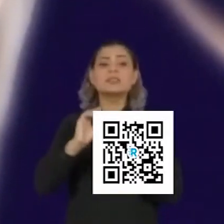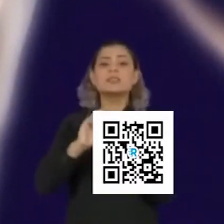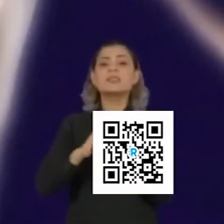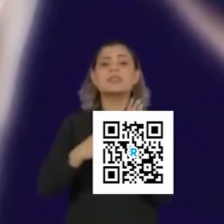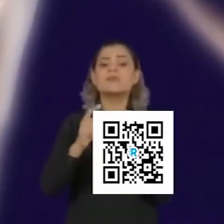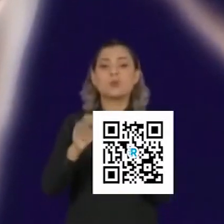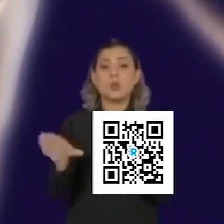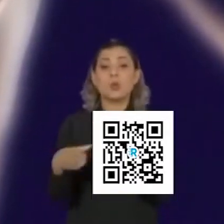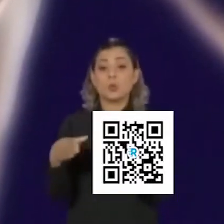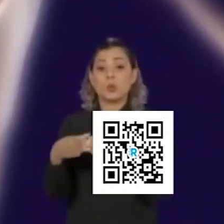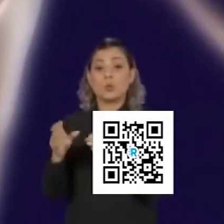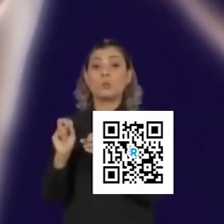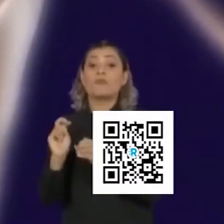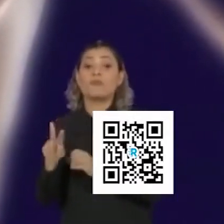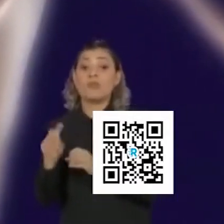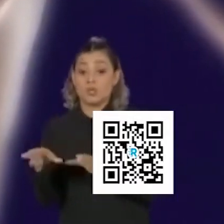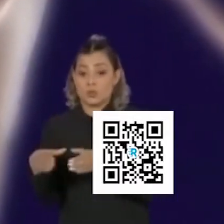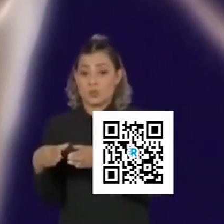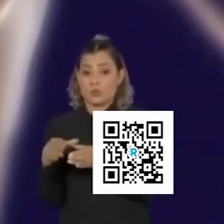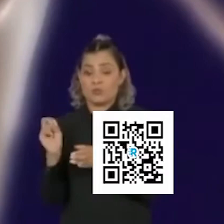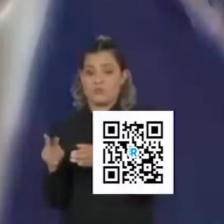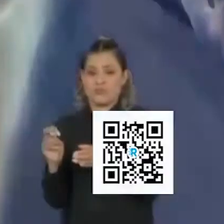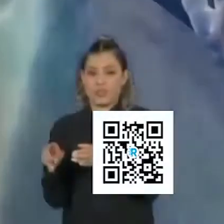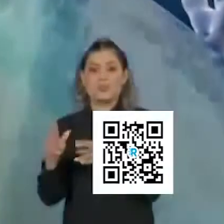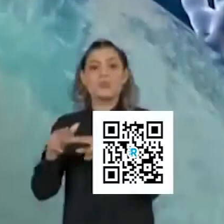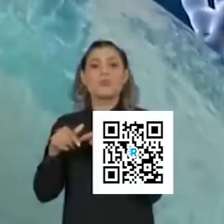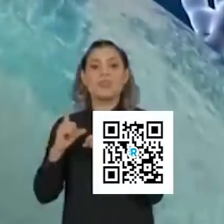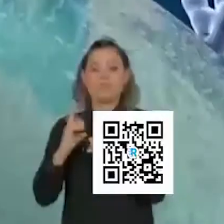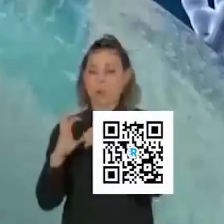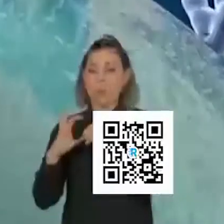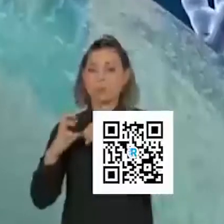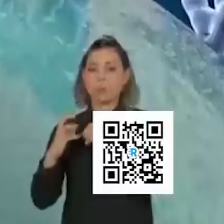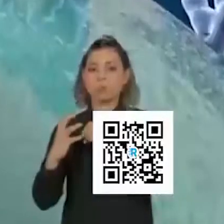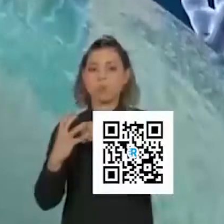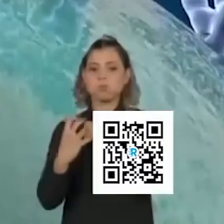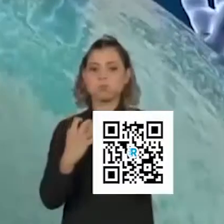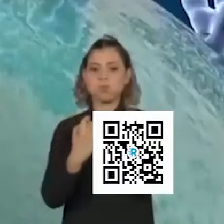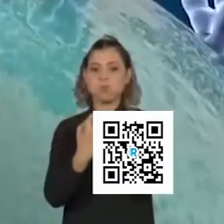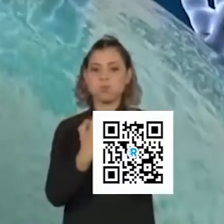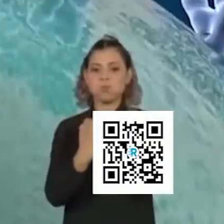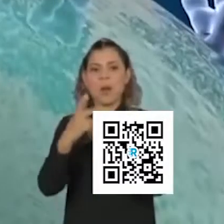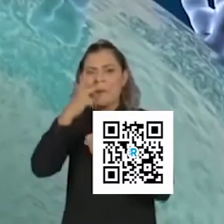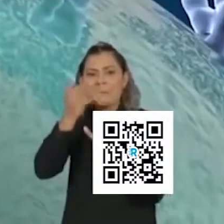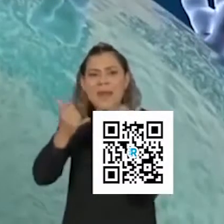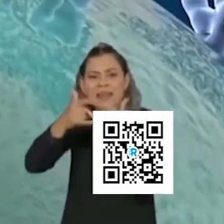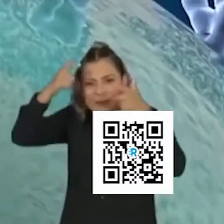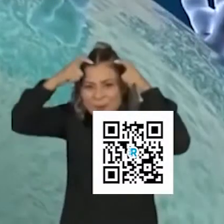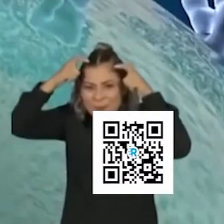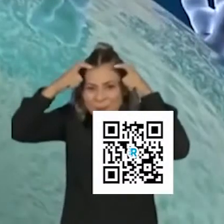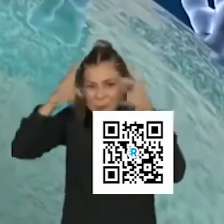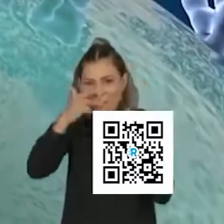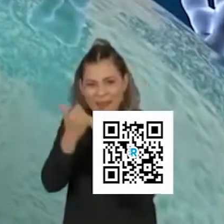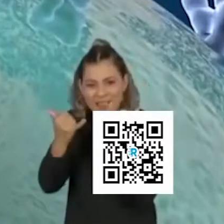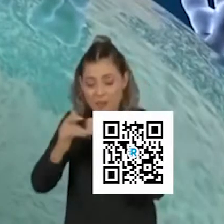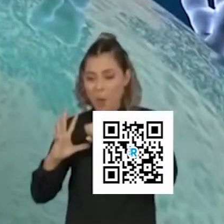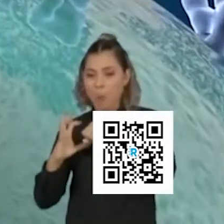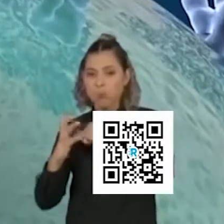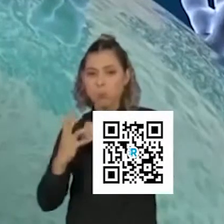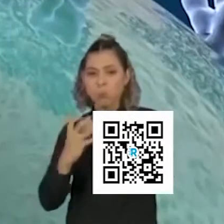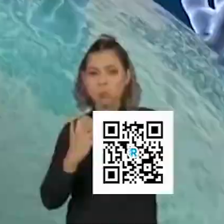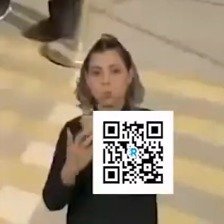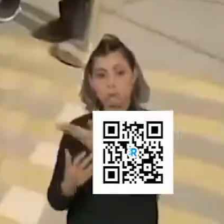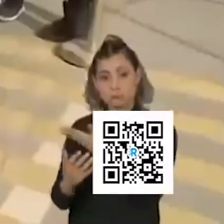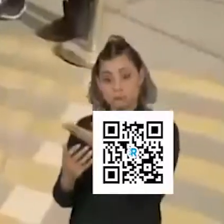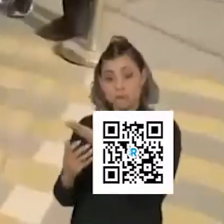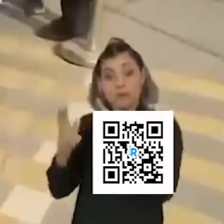ao grupo ao qual o vírus pertence, nomeado assim porque tem espinhos em forma de coroa, quando visto ao microscópio. Por